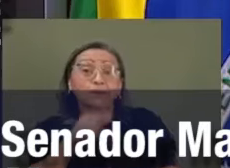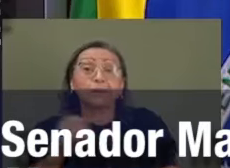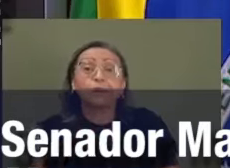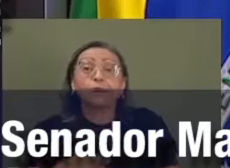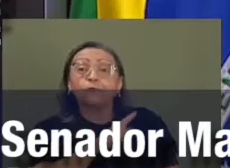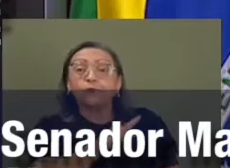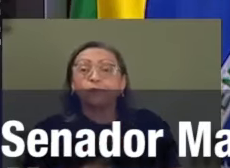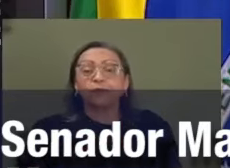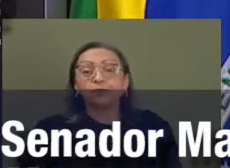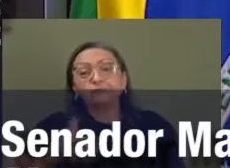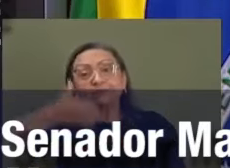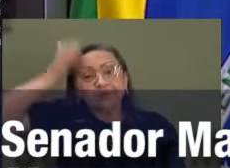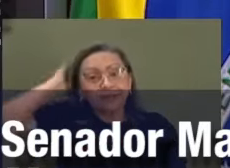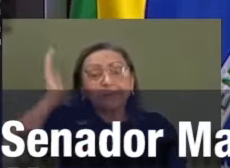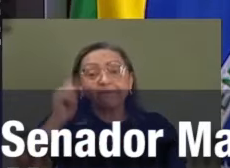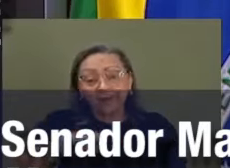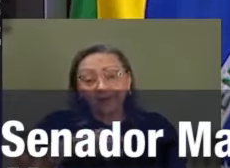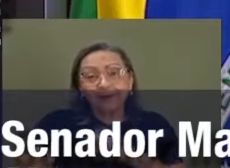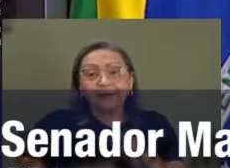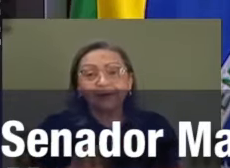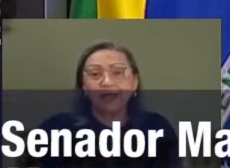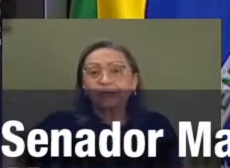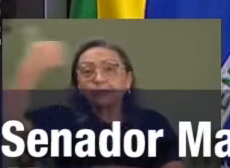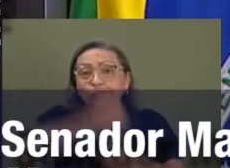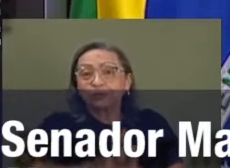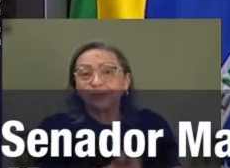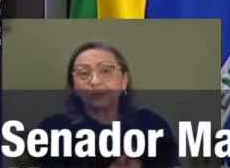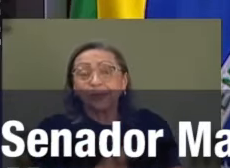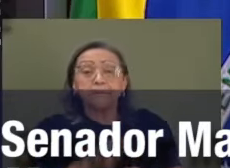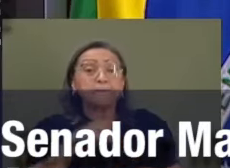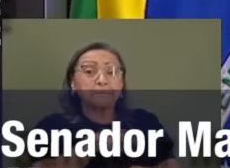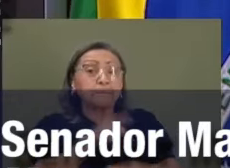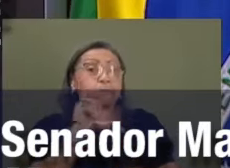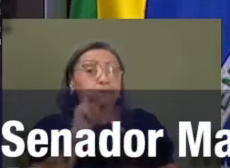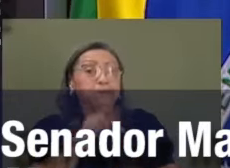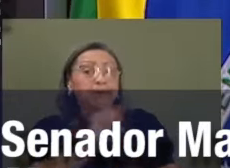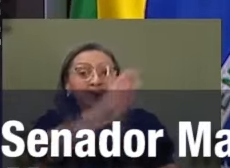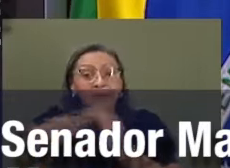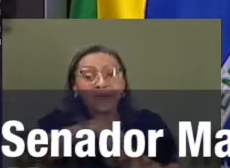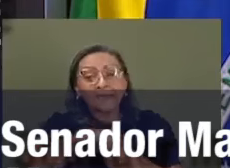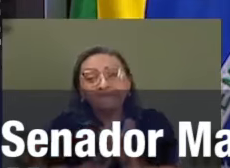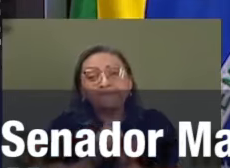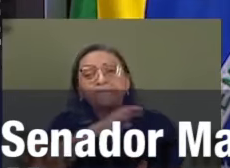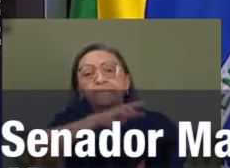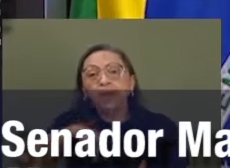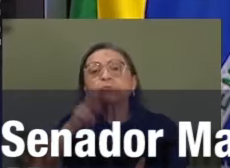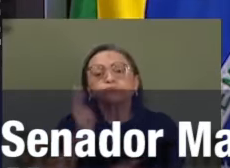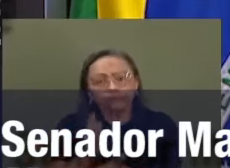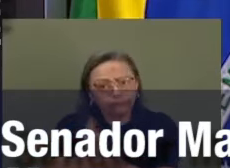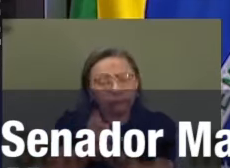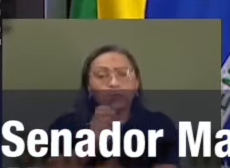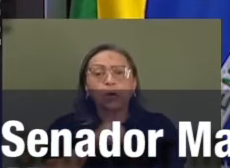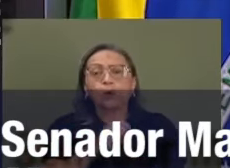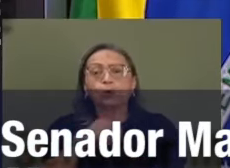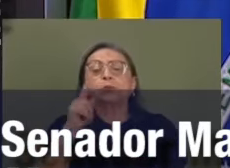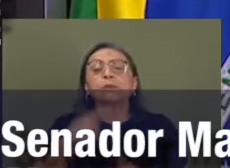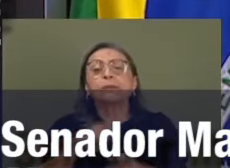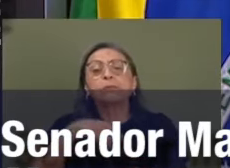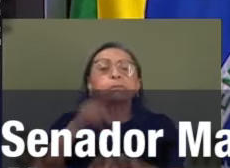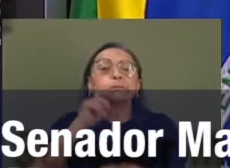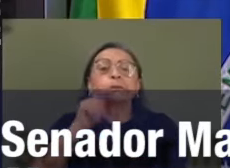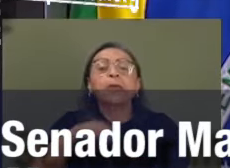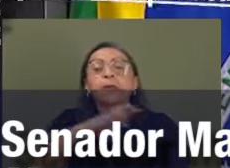dos Estados Unidos fazer parte como membro permanente da ONU, olha que azar. Os Estados Unidos também é membro permanente